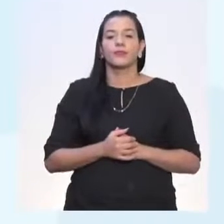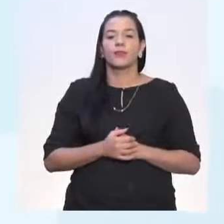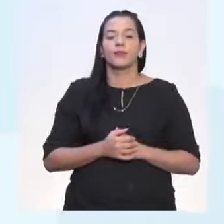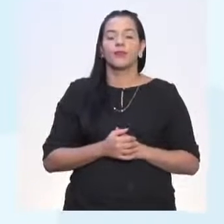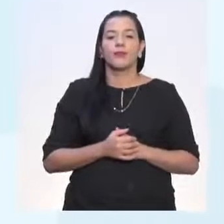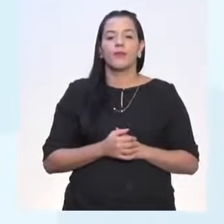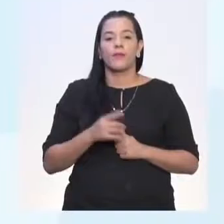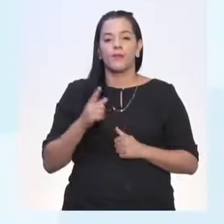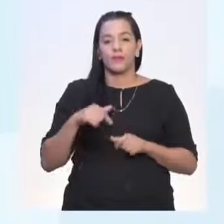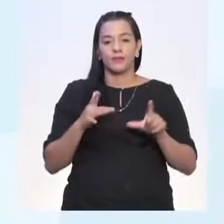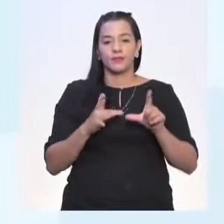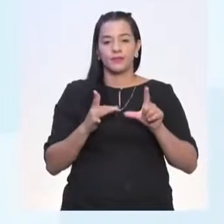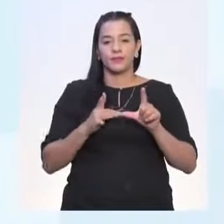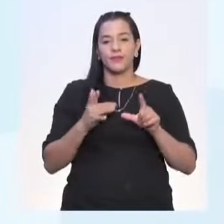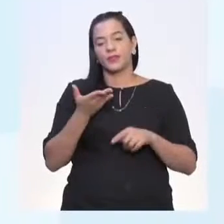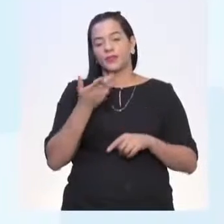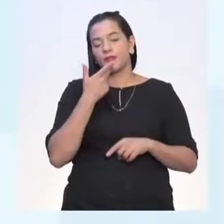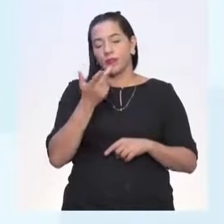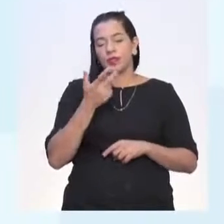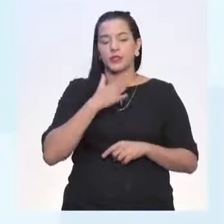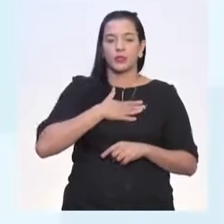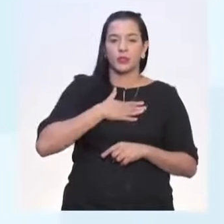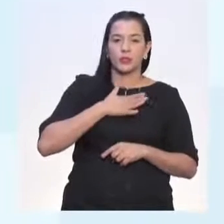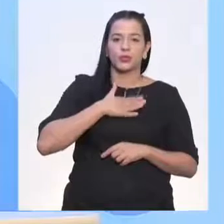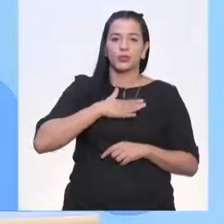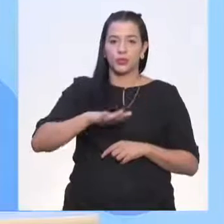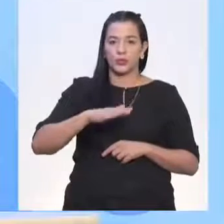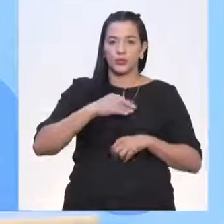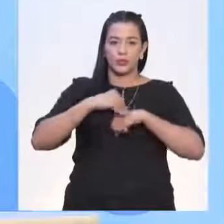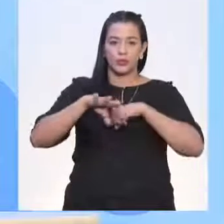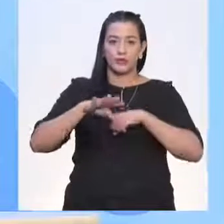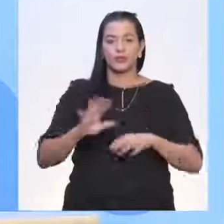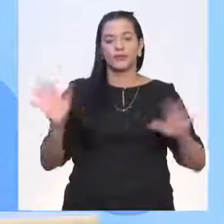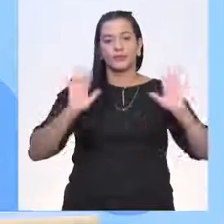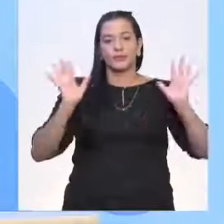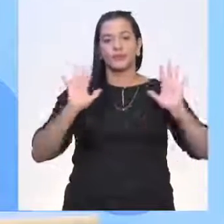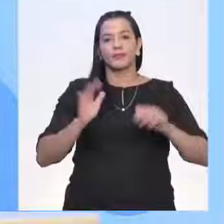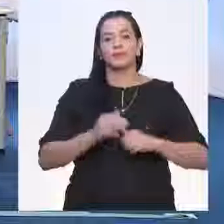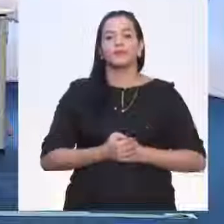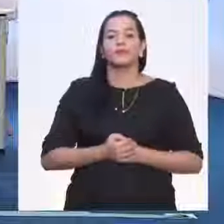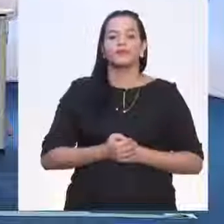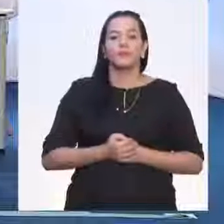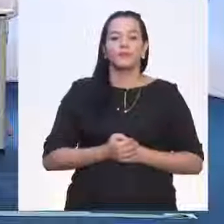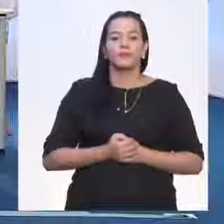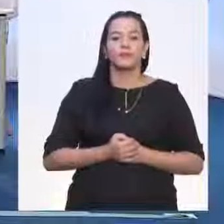deste link, você diz o que gostou, o que não gostou, dá a sua sugestão. Um abraço.